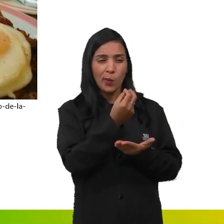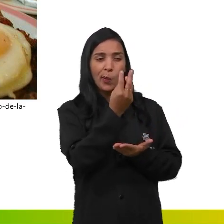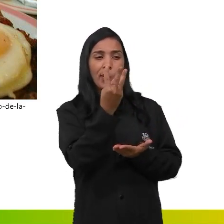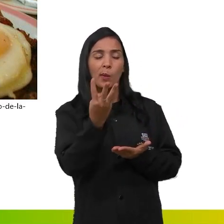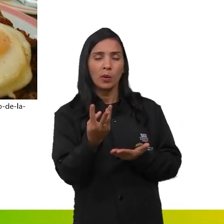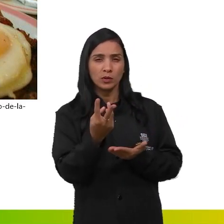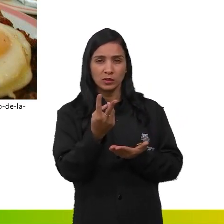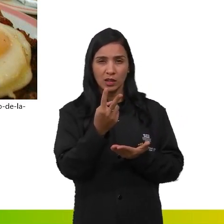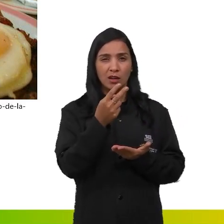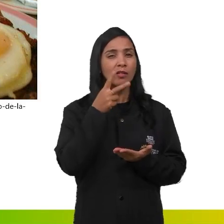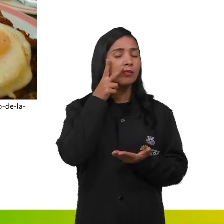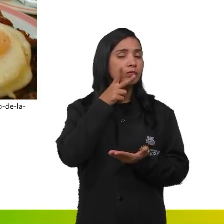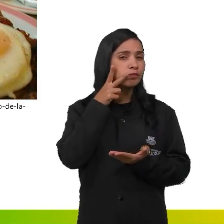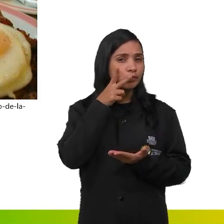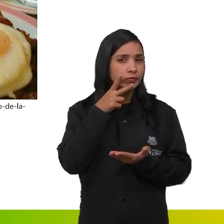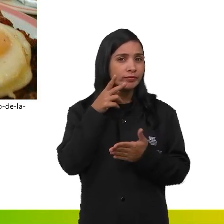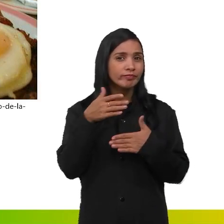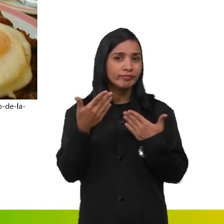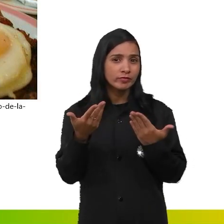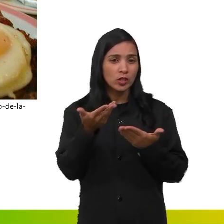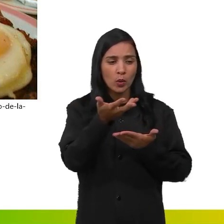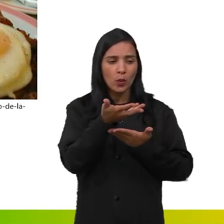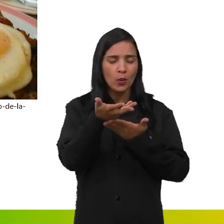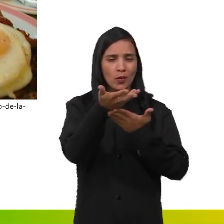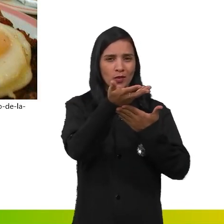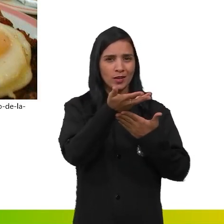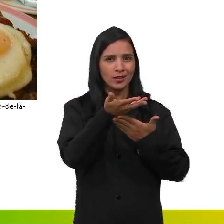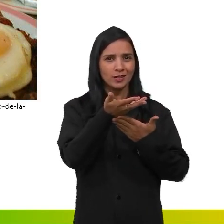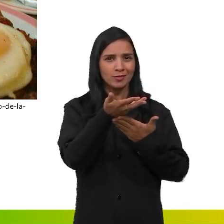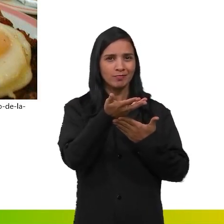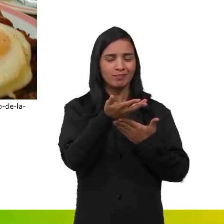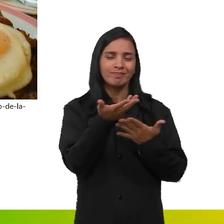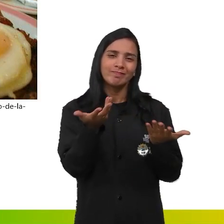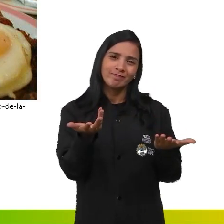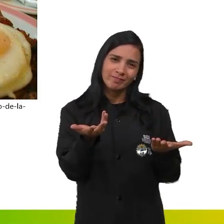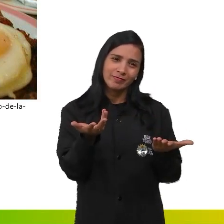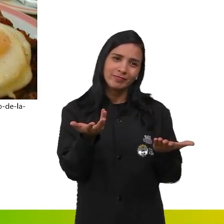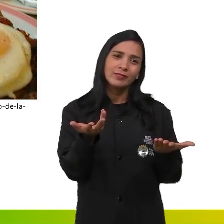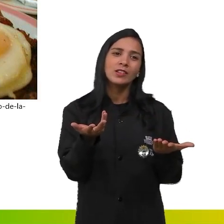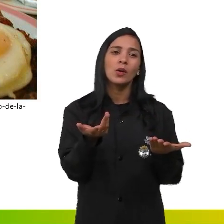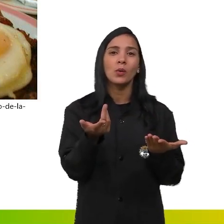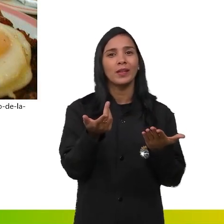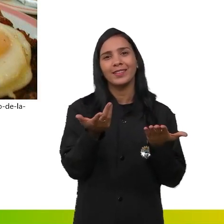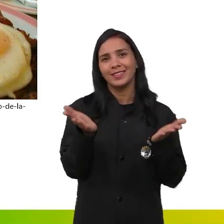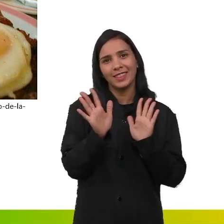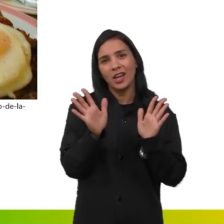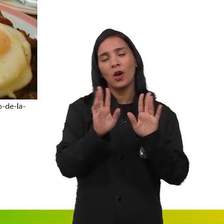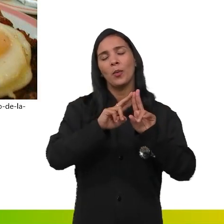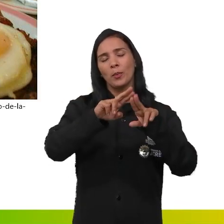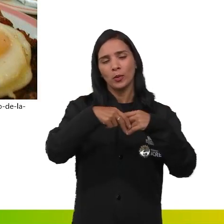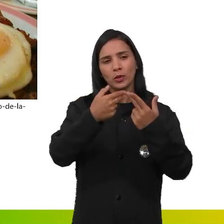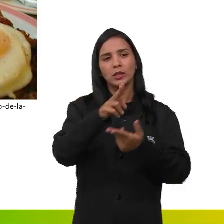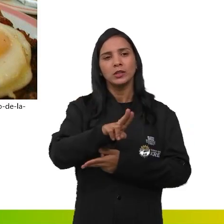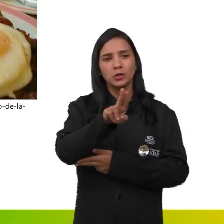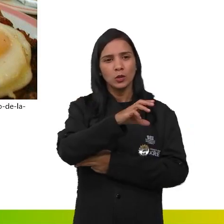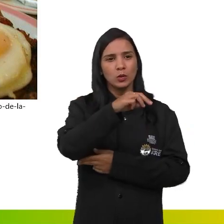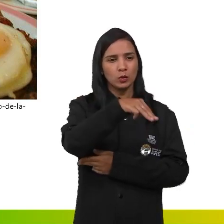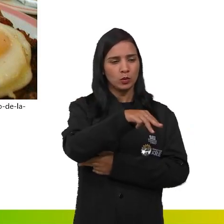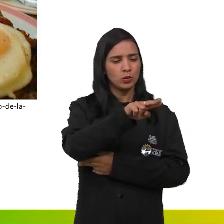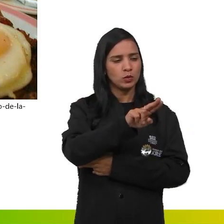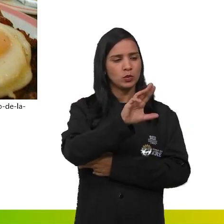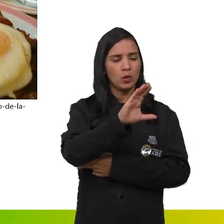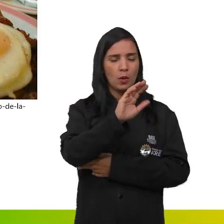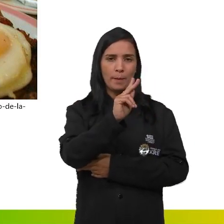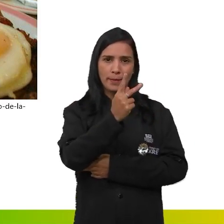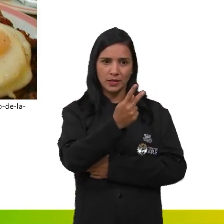que ele é algo contável. Então, nesse caso, nós utilizamos o much, tudo bem? E no